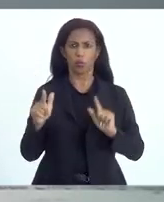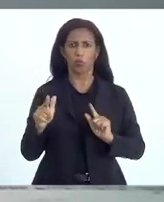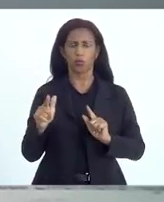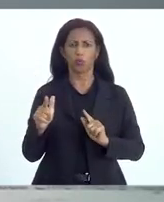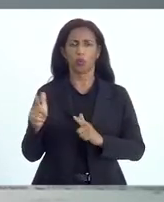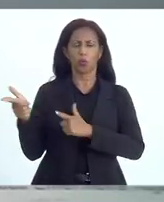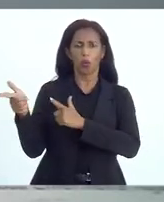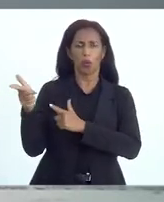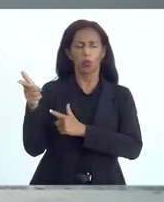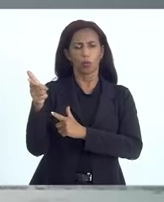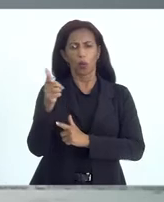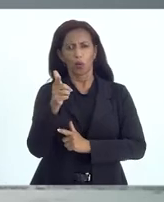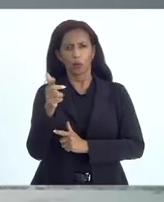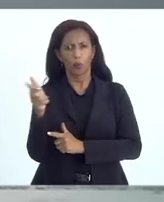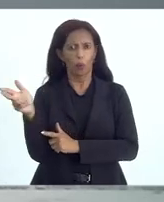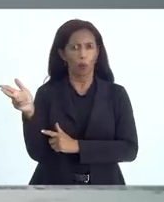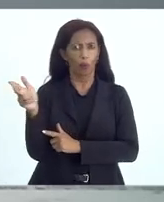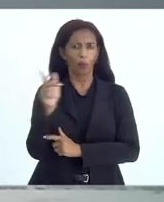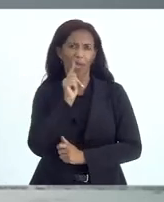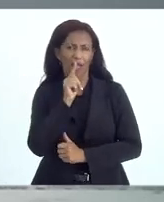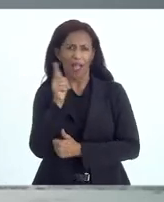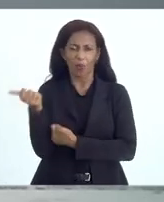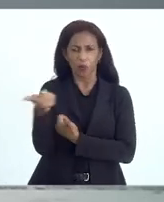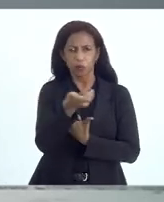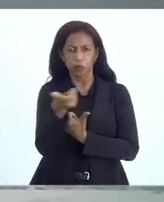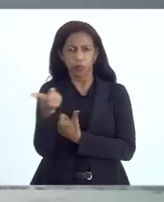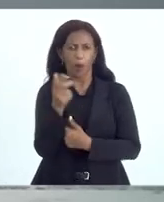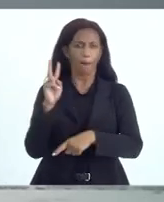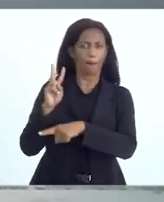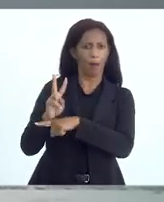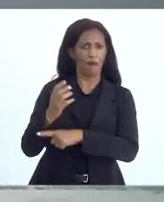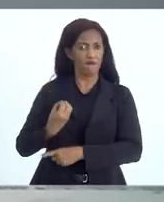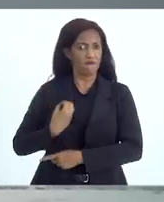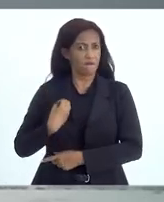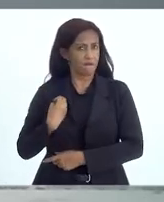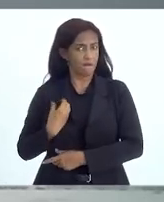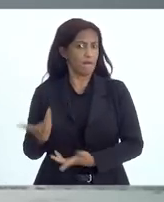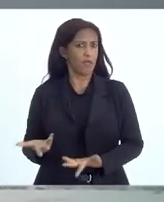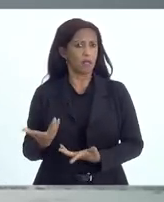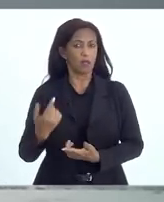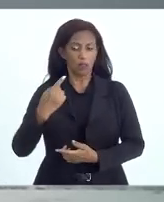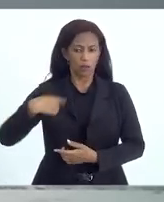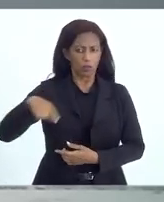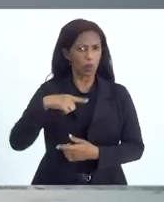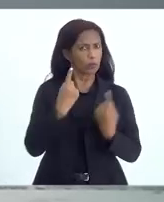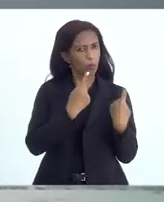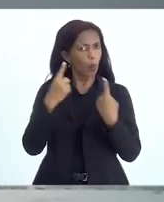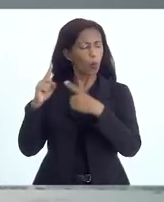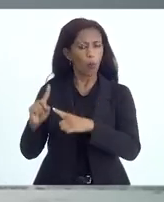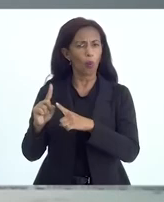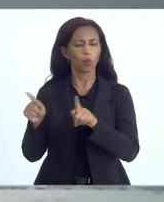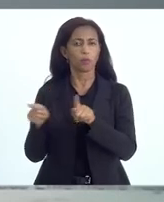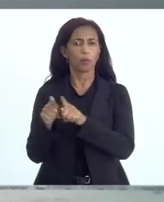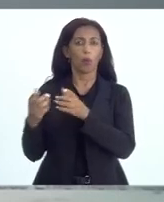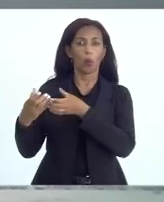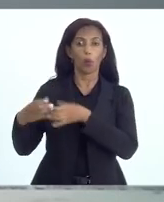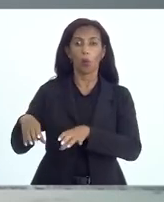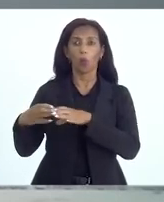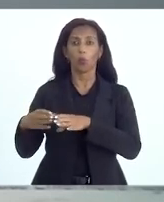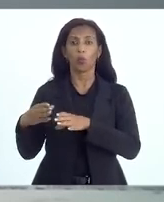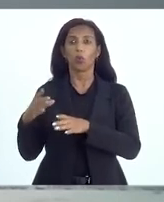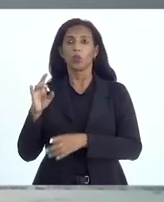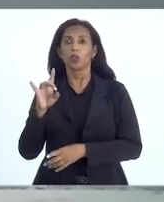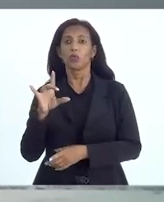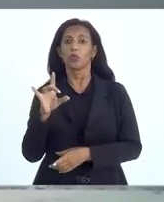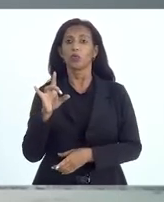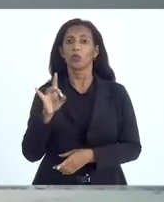combatentes vendo os guardas vidas que aqui dentro também fomos contra a questão do concursos e